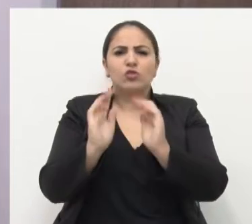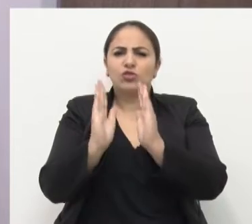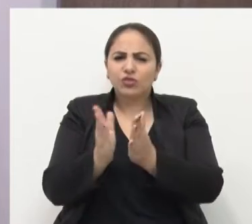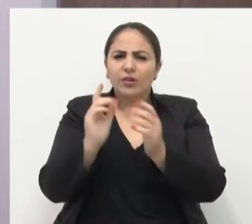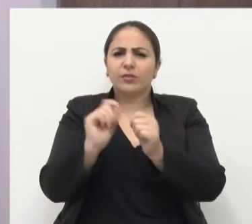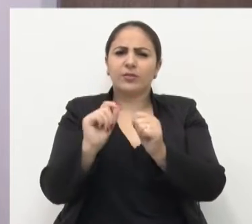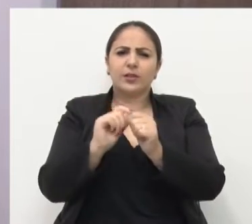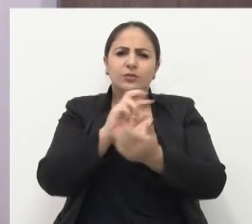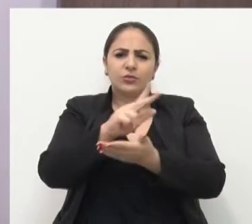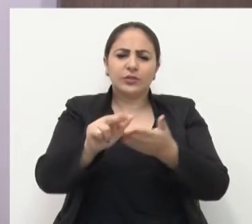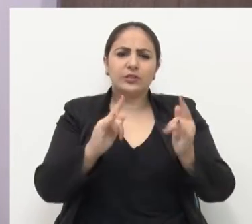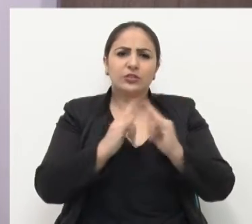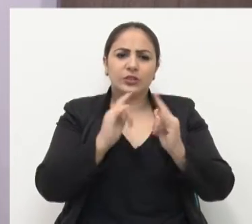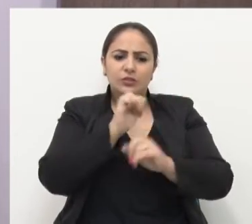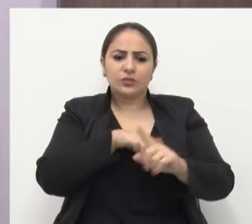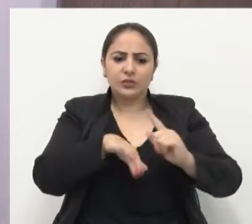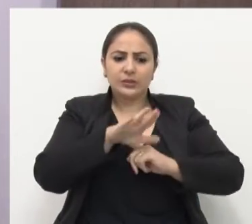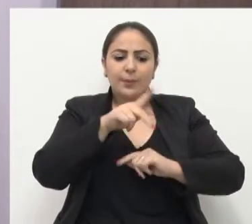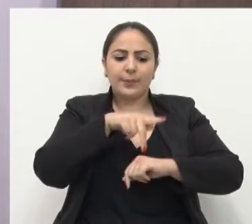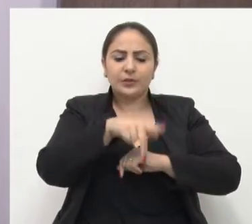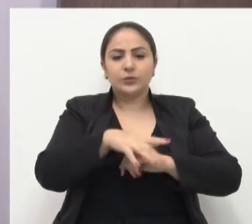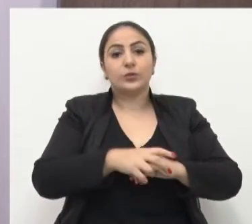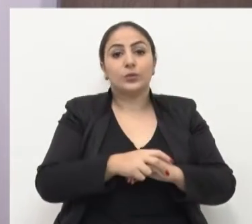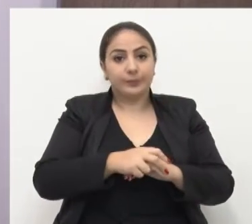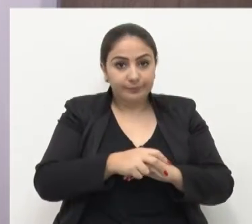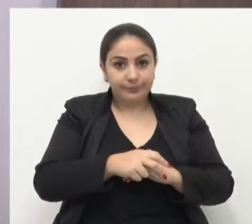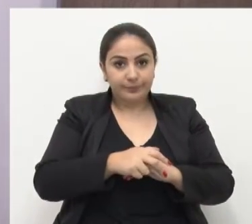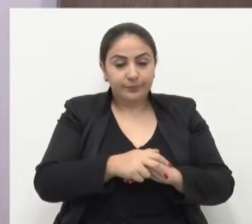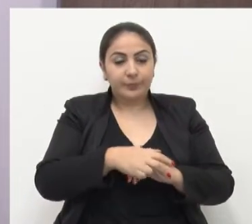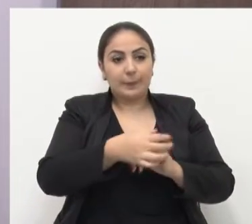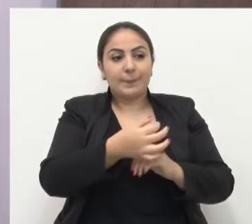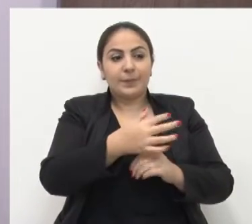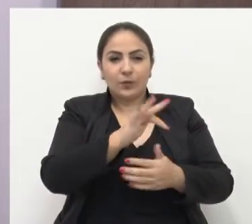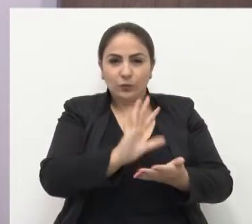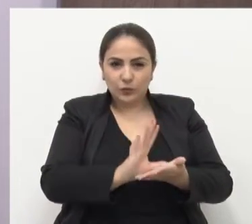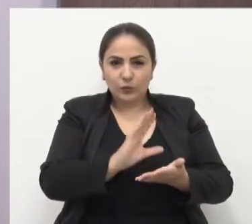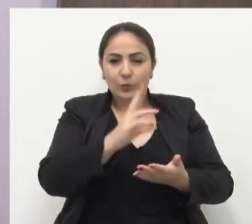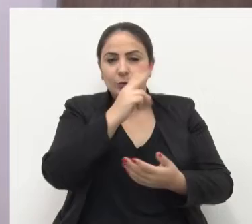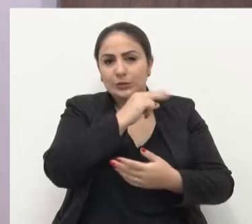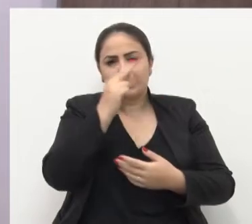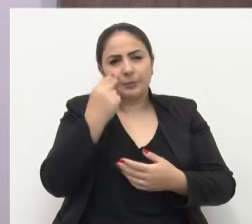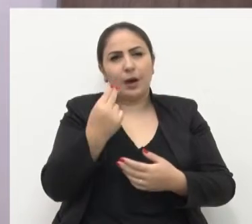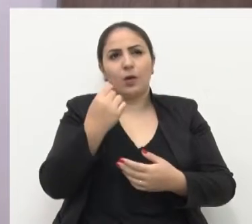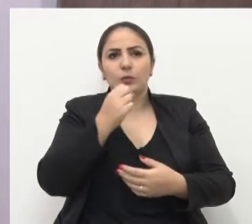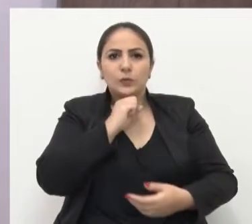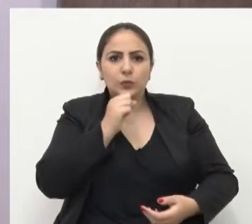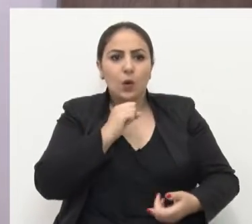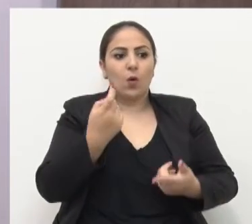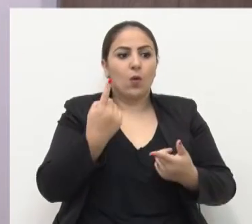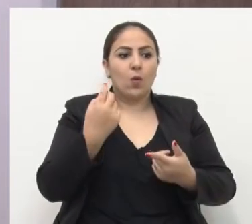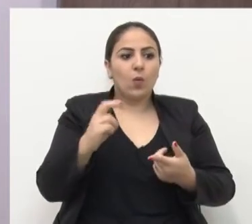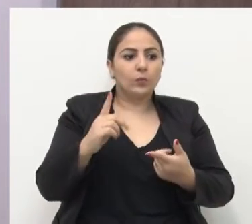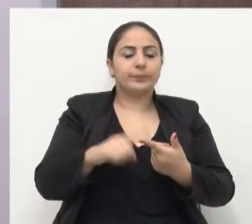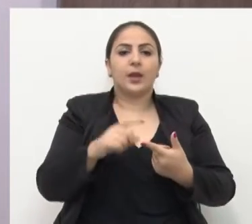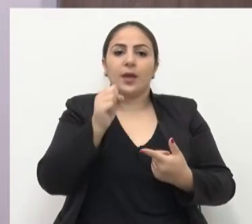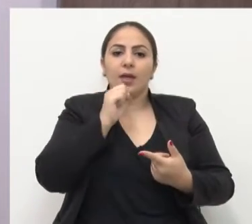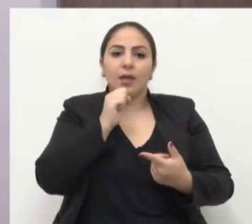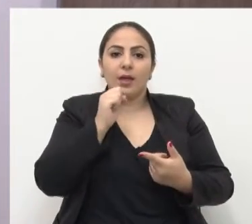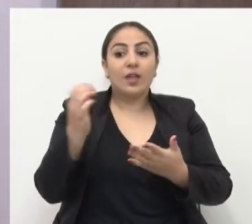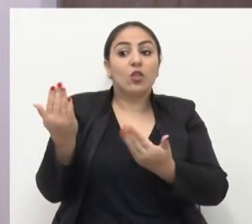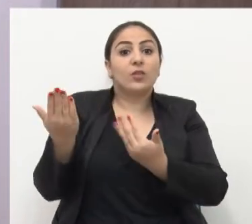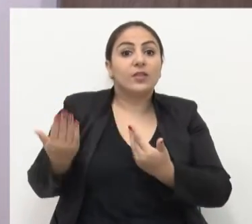é feito por várias entidades sociais de passo fundo pelos fundos um tanto do municipal do idoso quanto do